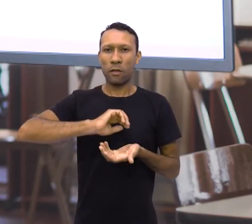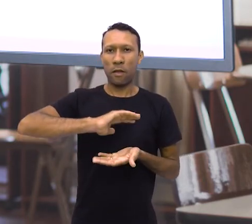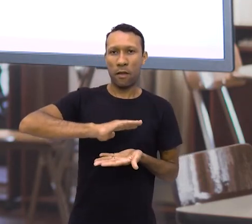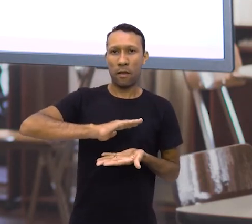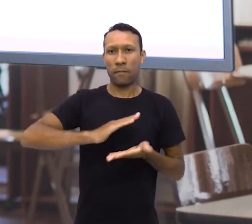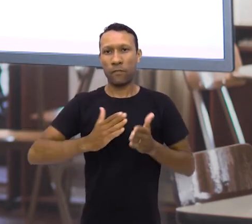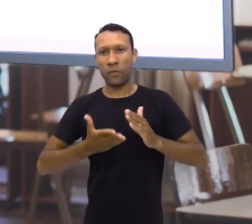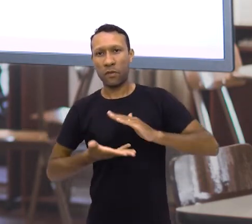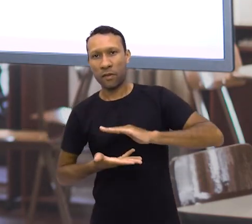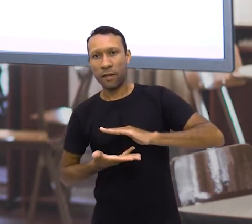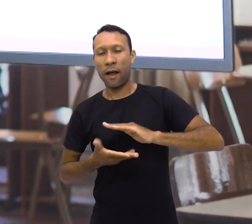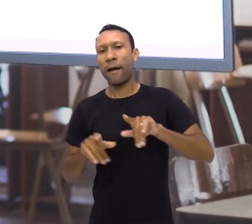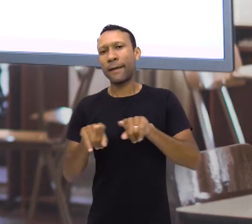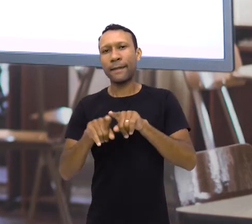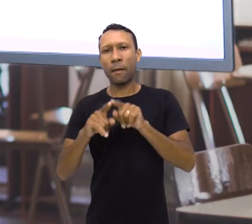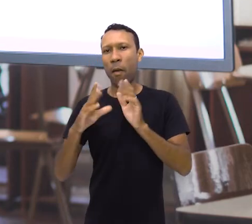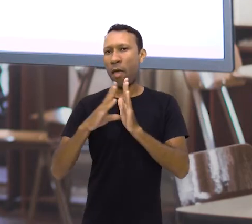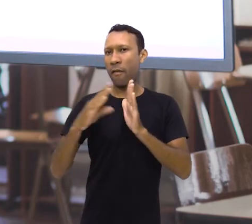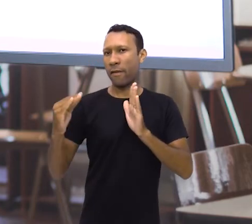nem ser refletido.